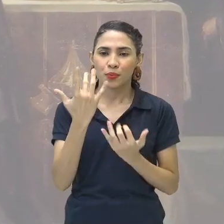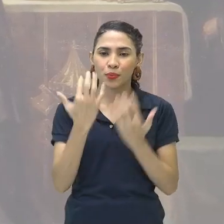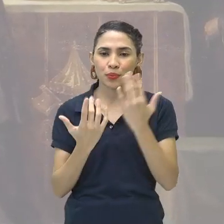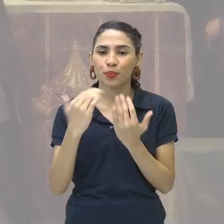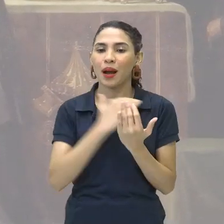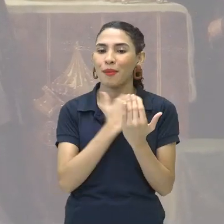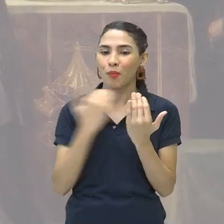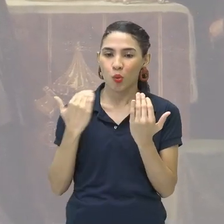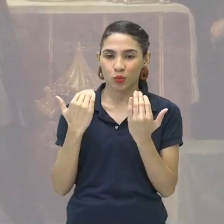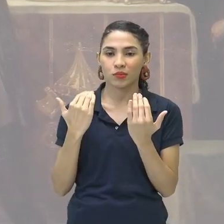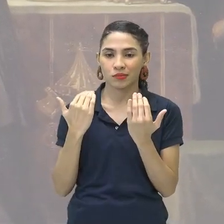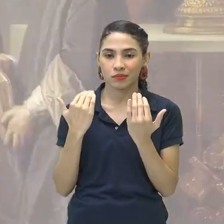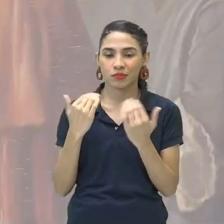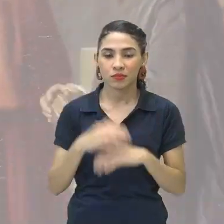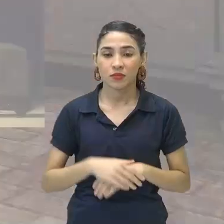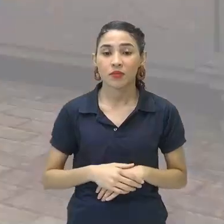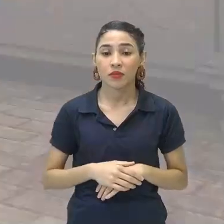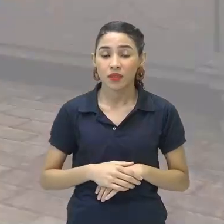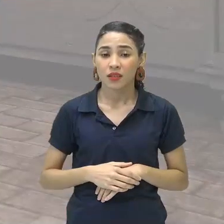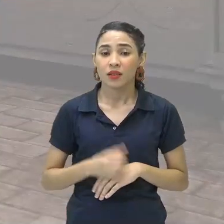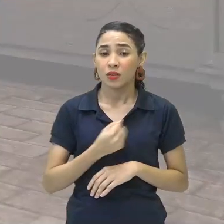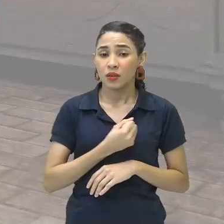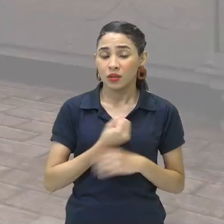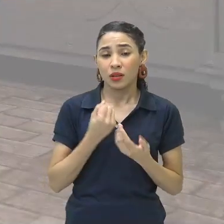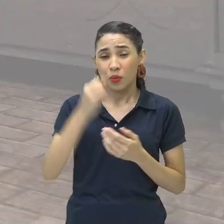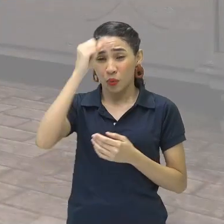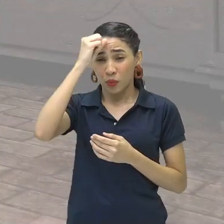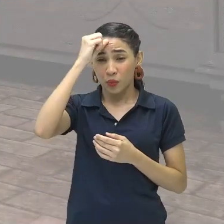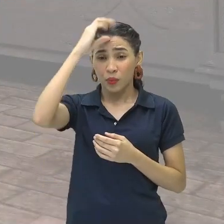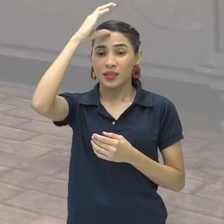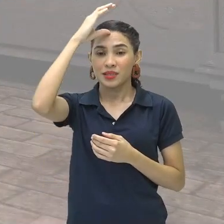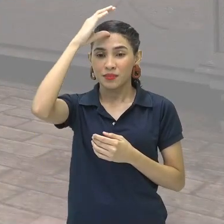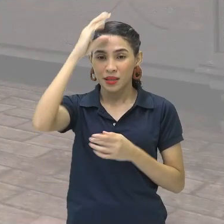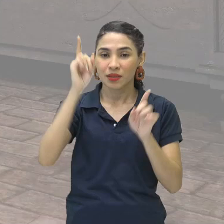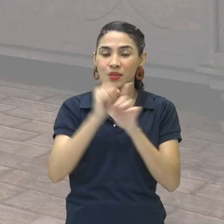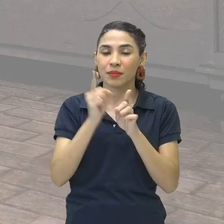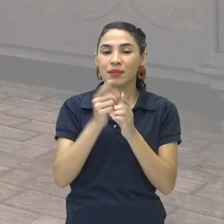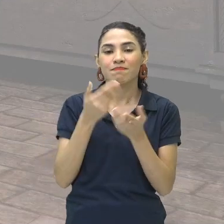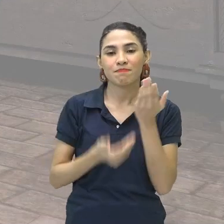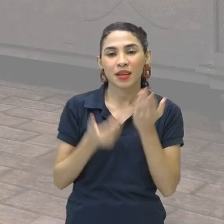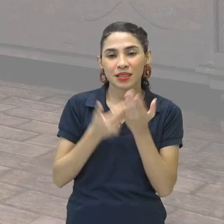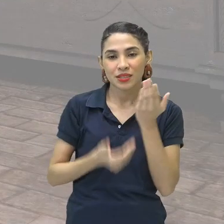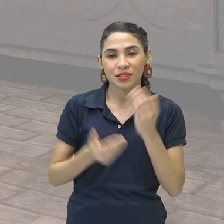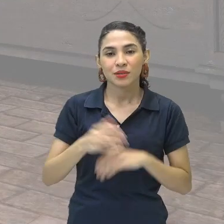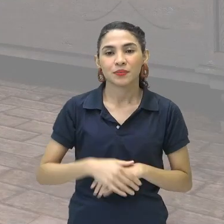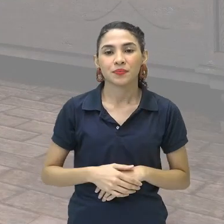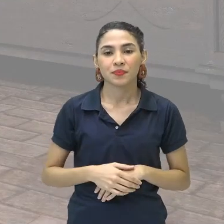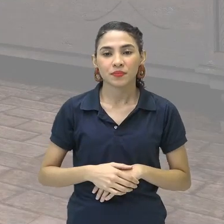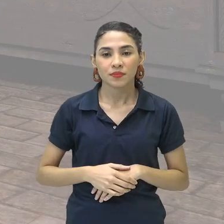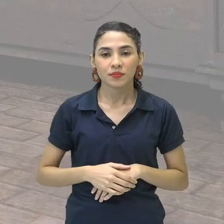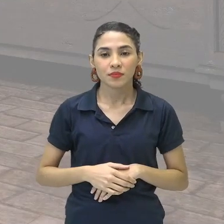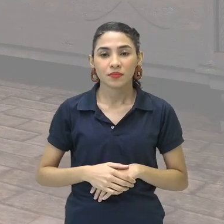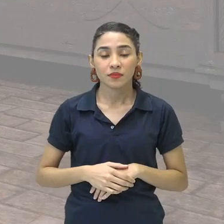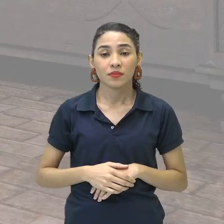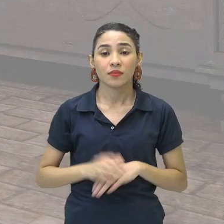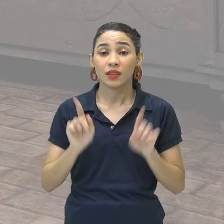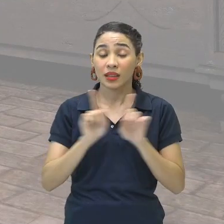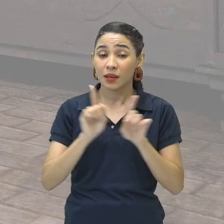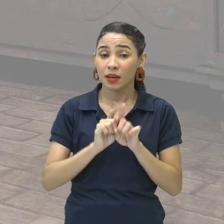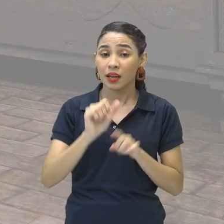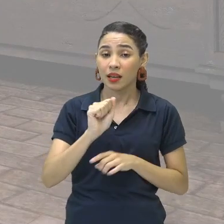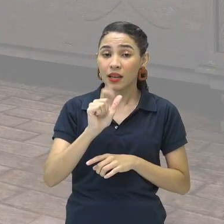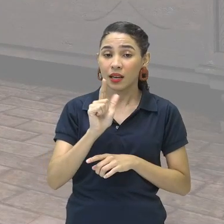na fogueira. Quantos conhecimentos foram perdidos? Os